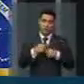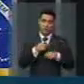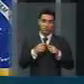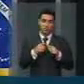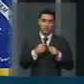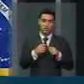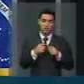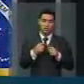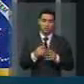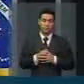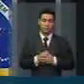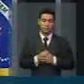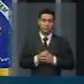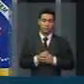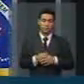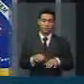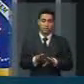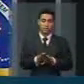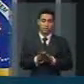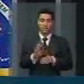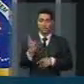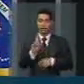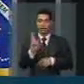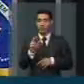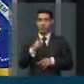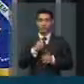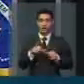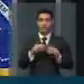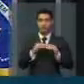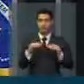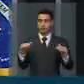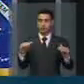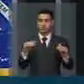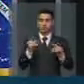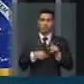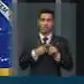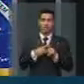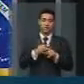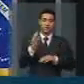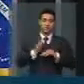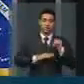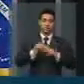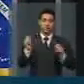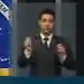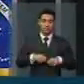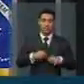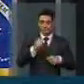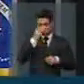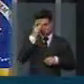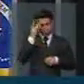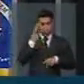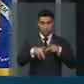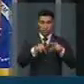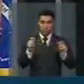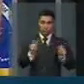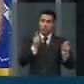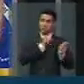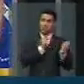estabilidade econômica, a estabilidade da moeda, o aumento da capacidade aquisitiva da nação, do povo